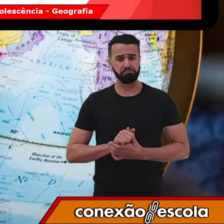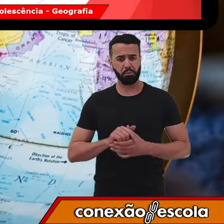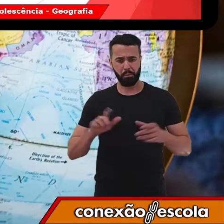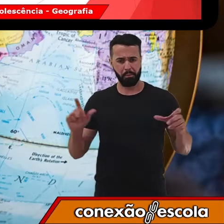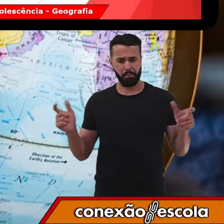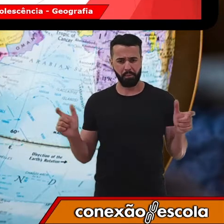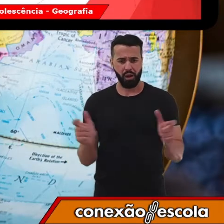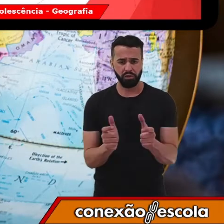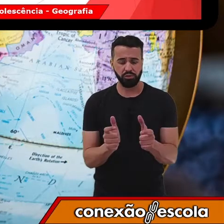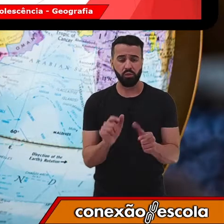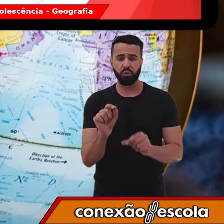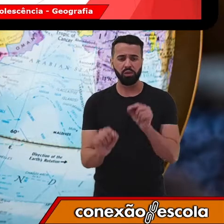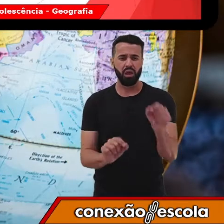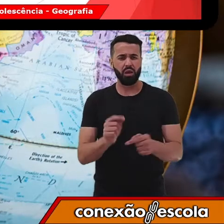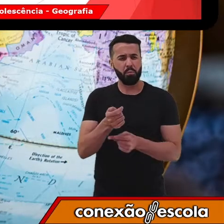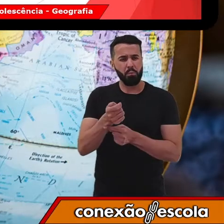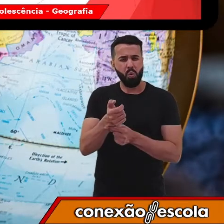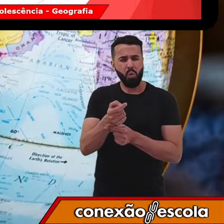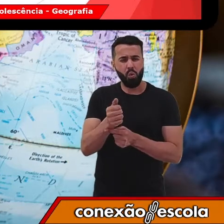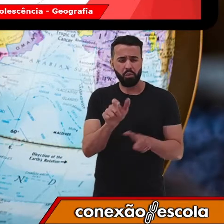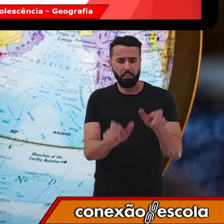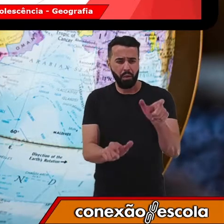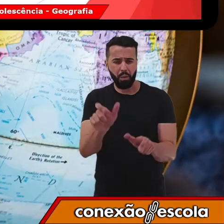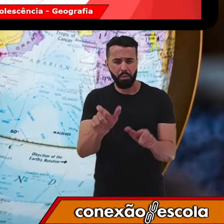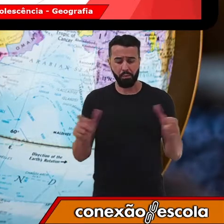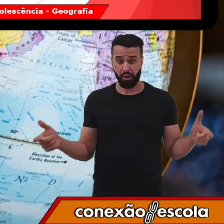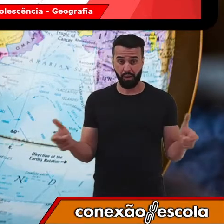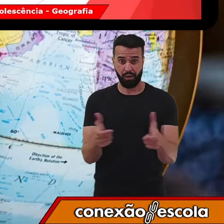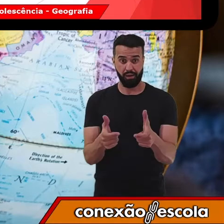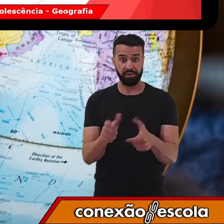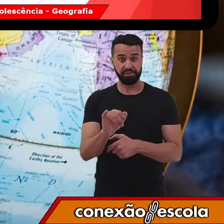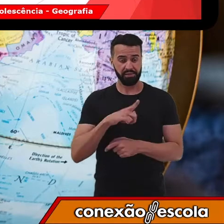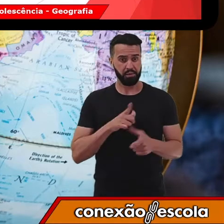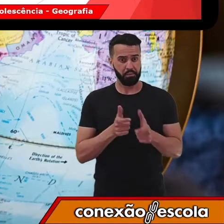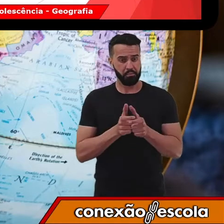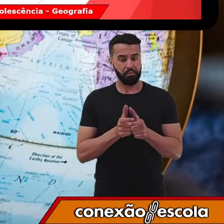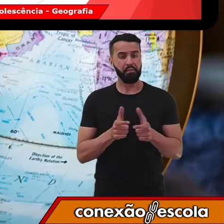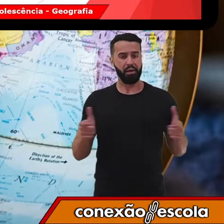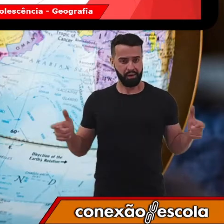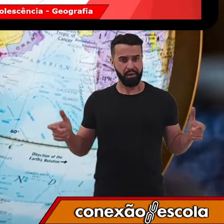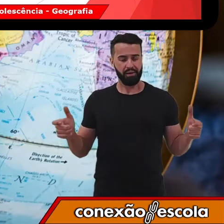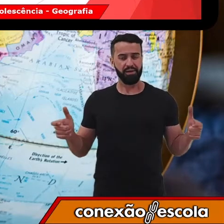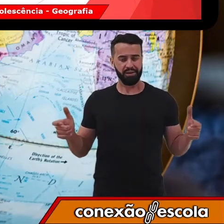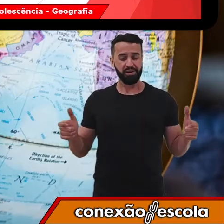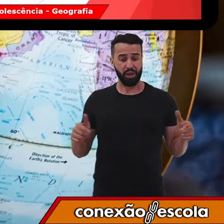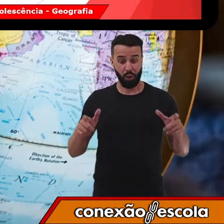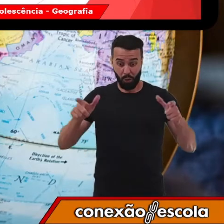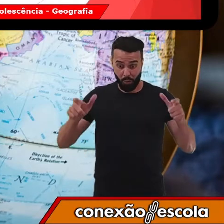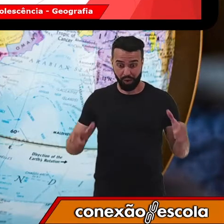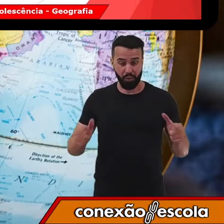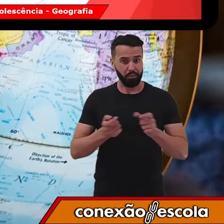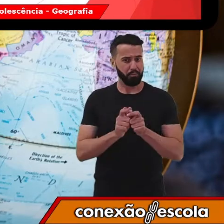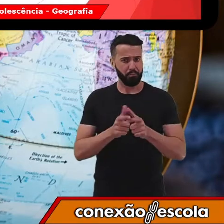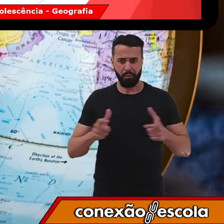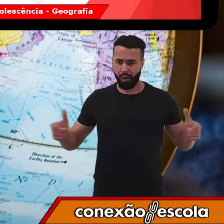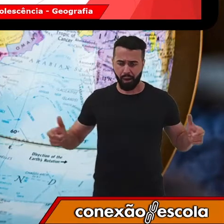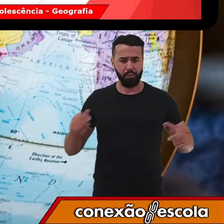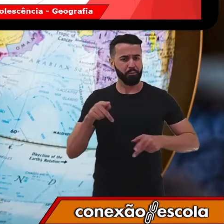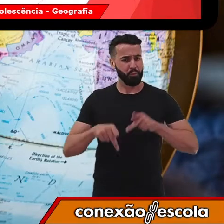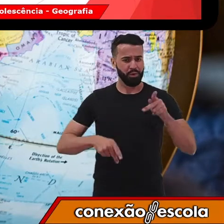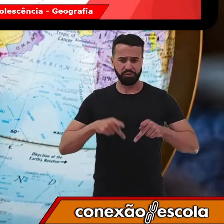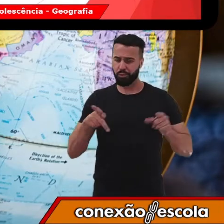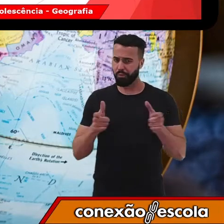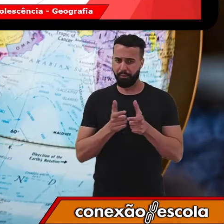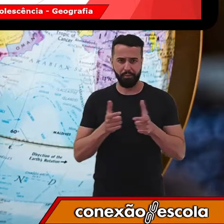dizer que esse lugar é pouco povoado. E quando a densidade demográfica é alta, nós vamos dizer que esse lugar é bem povoado. Se